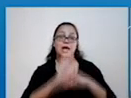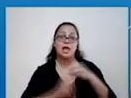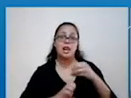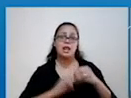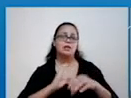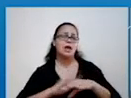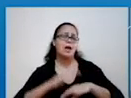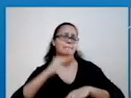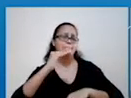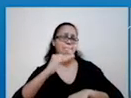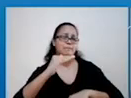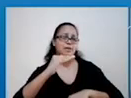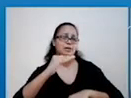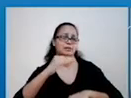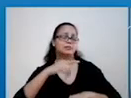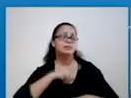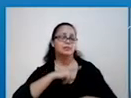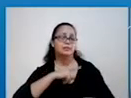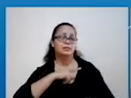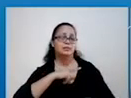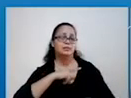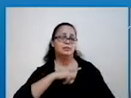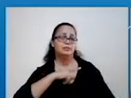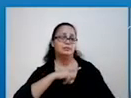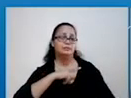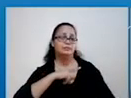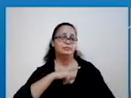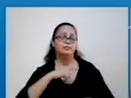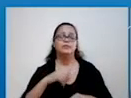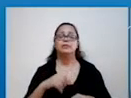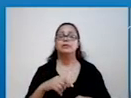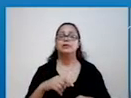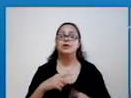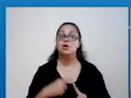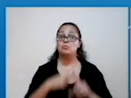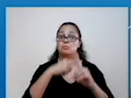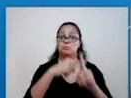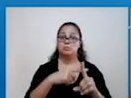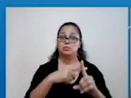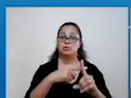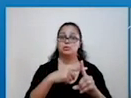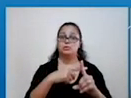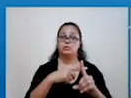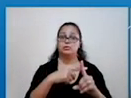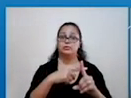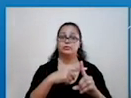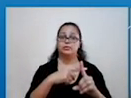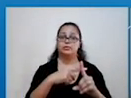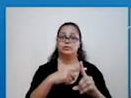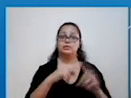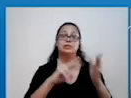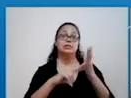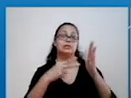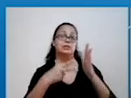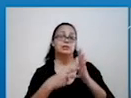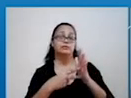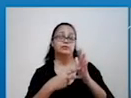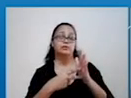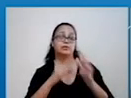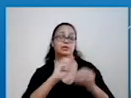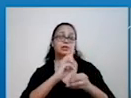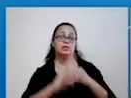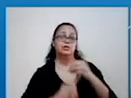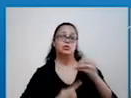que normalmente ele teria. Quando tivermos cargas positivas, que são os cátions, significa que esse átomo ele